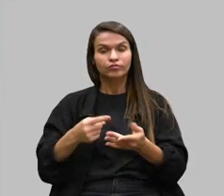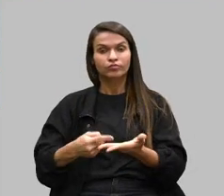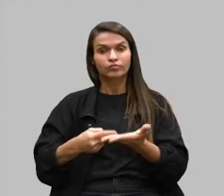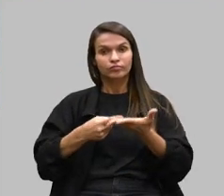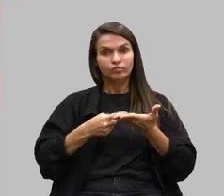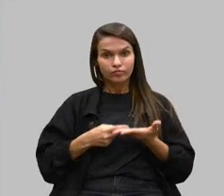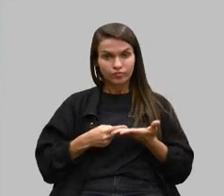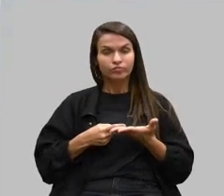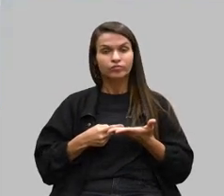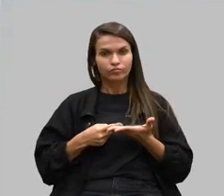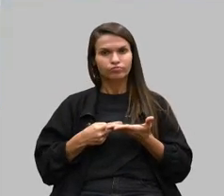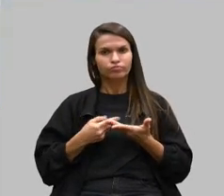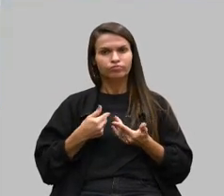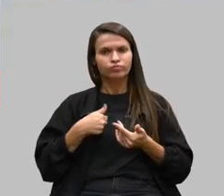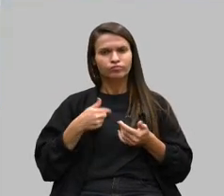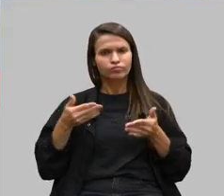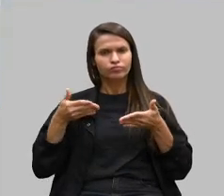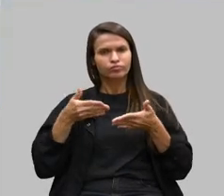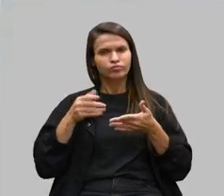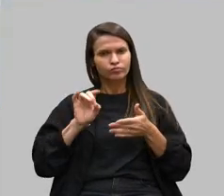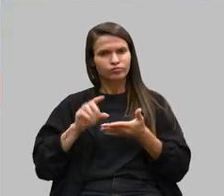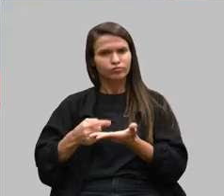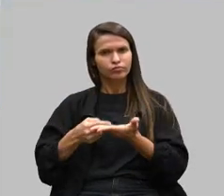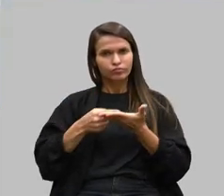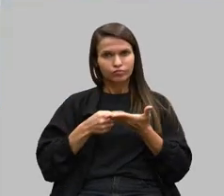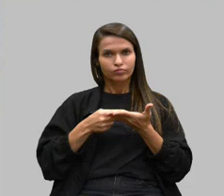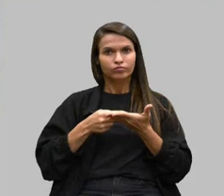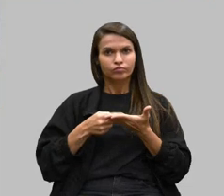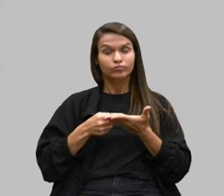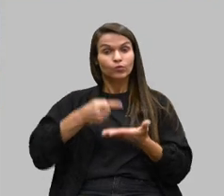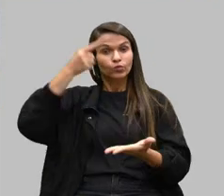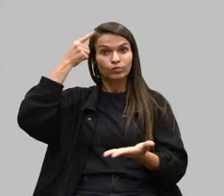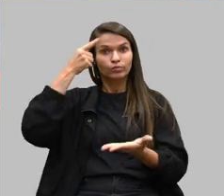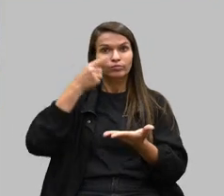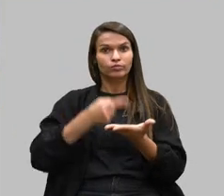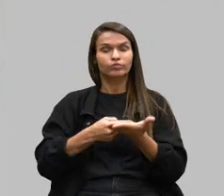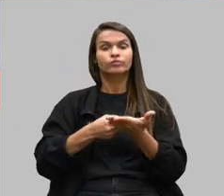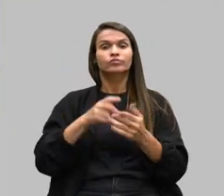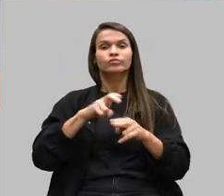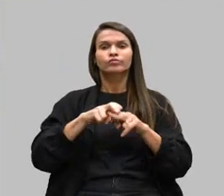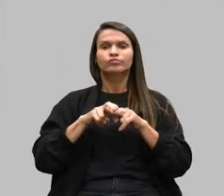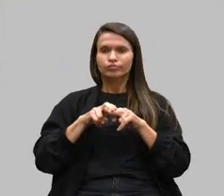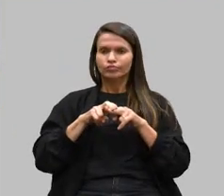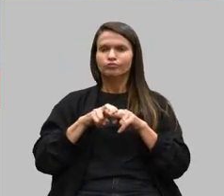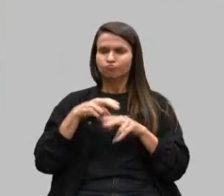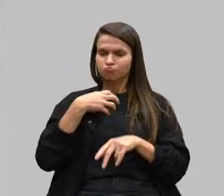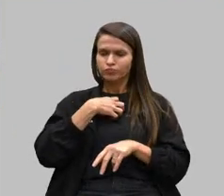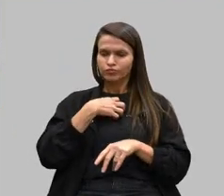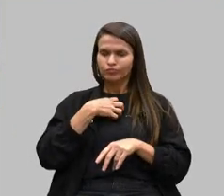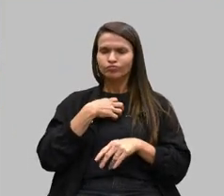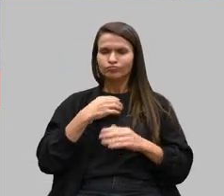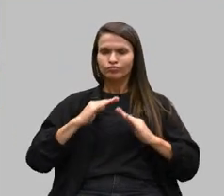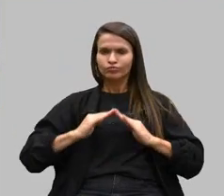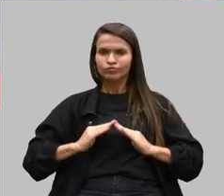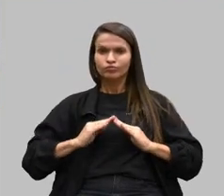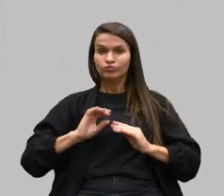convite esse eu encaro não só como convite uma convocação deputada deiter sen Ema